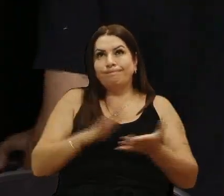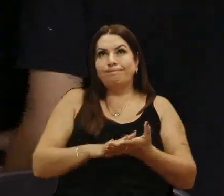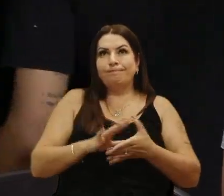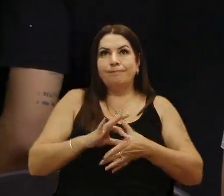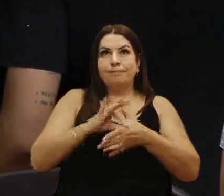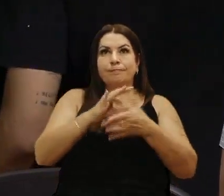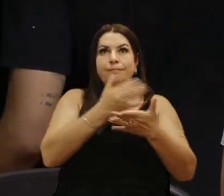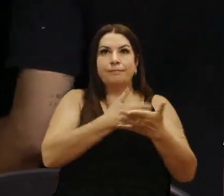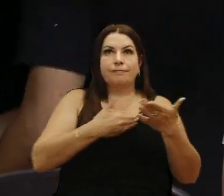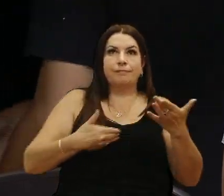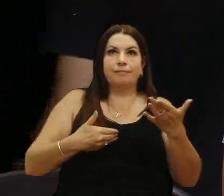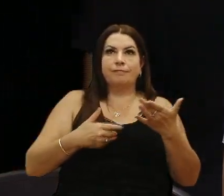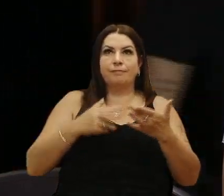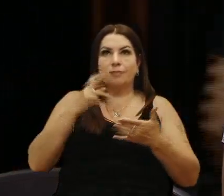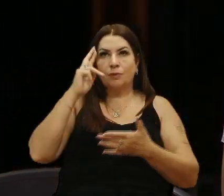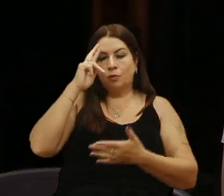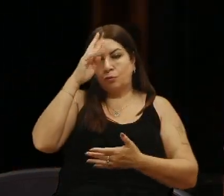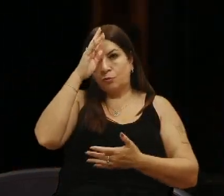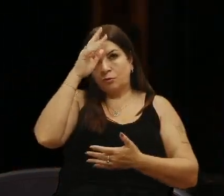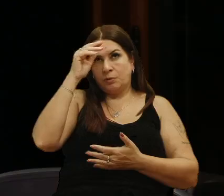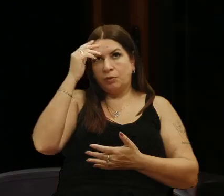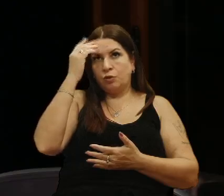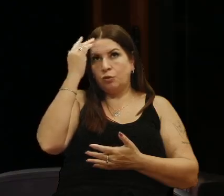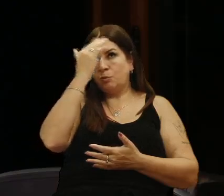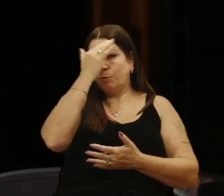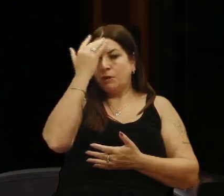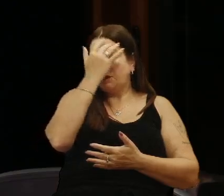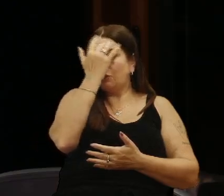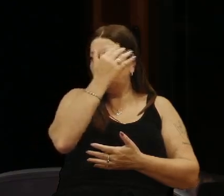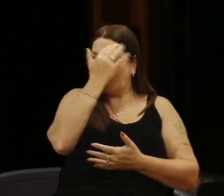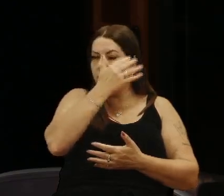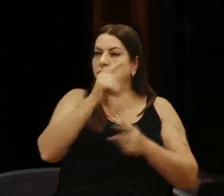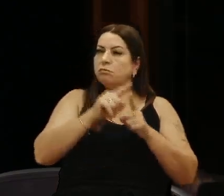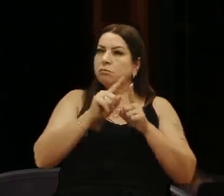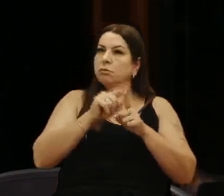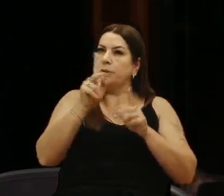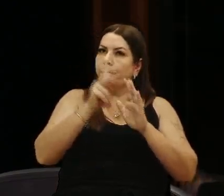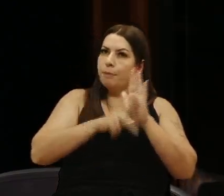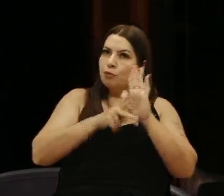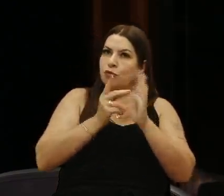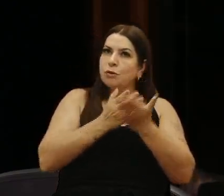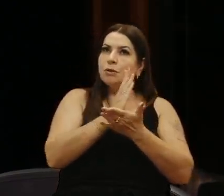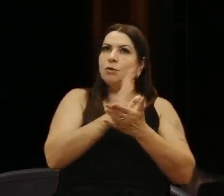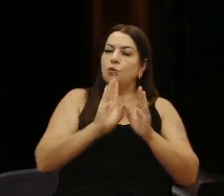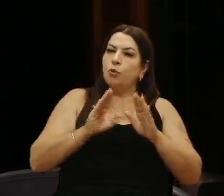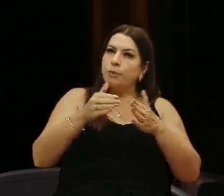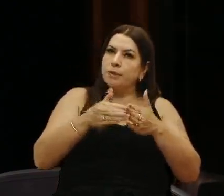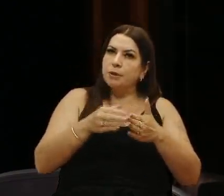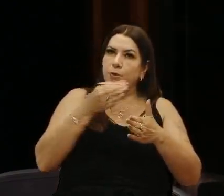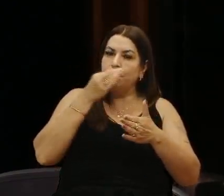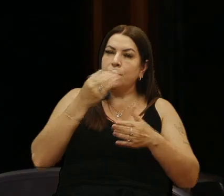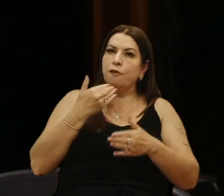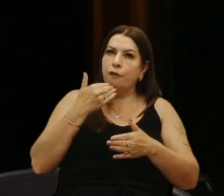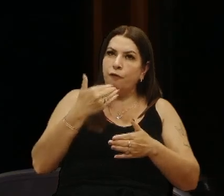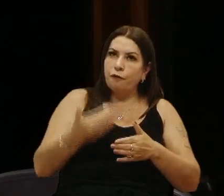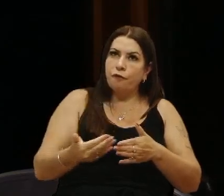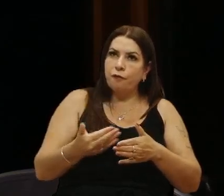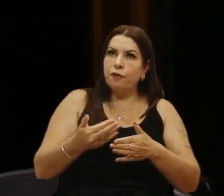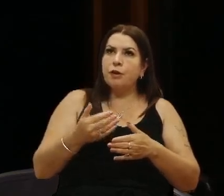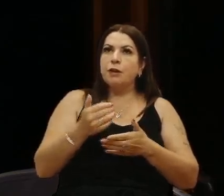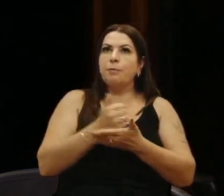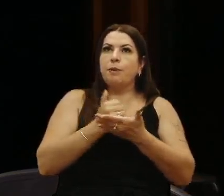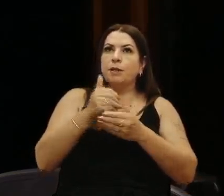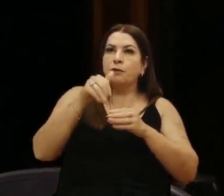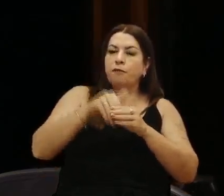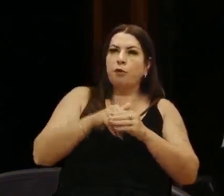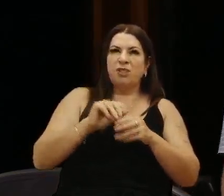do governo do Adiló. Se passa projeto nessa casa, comissão dá parecer favorável, o vereador da base